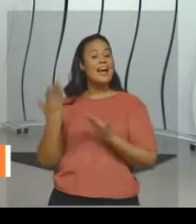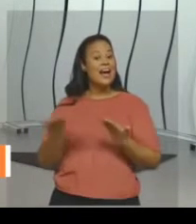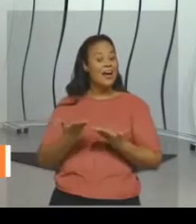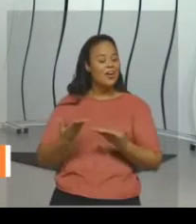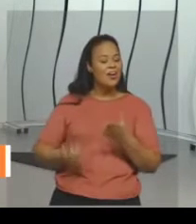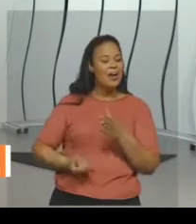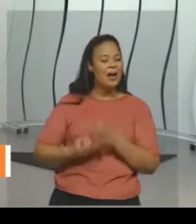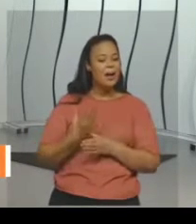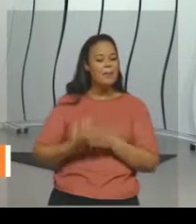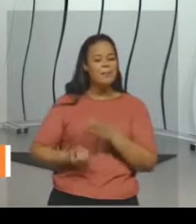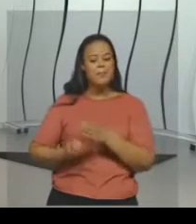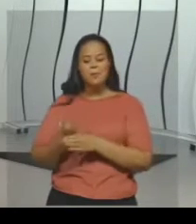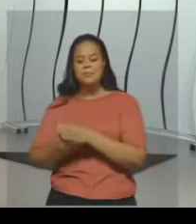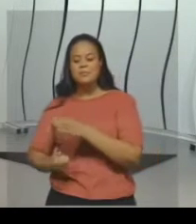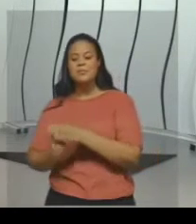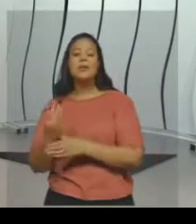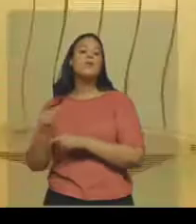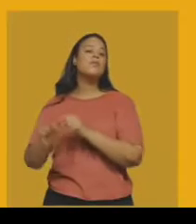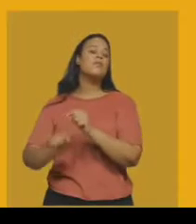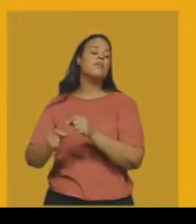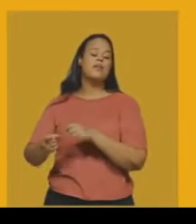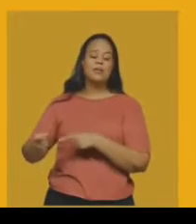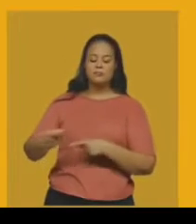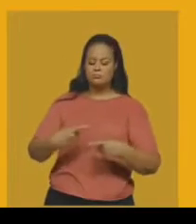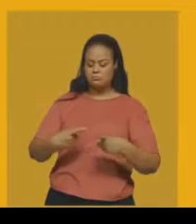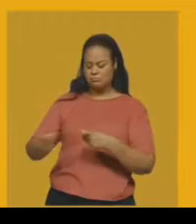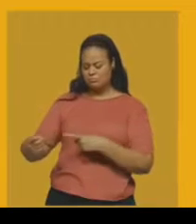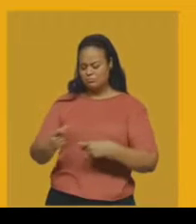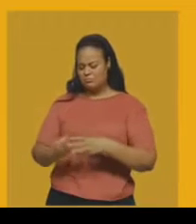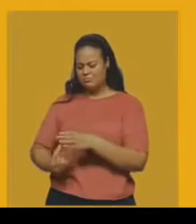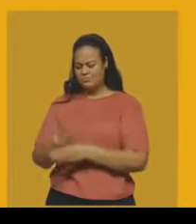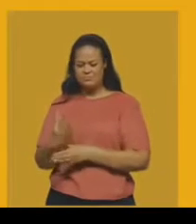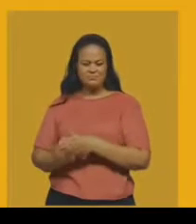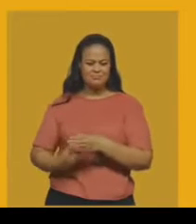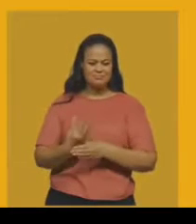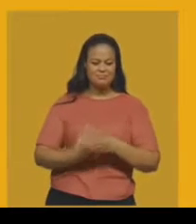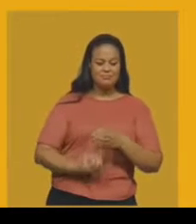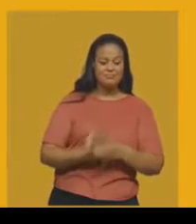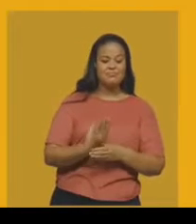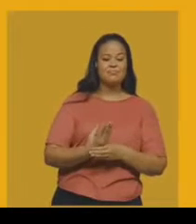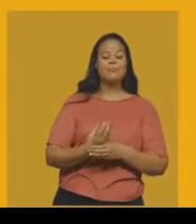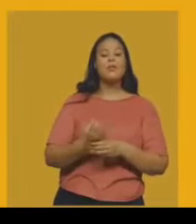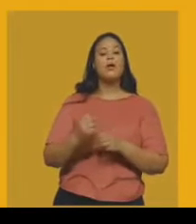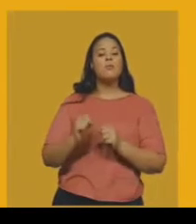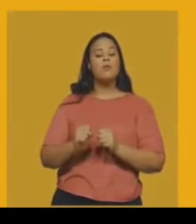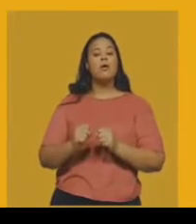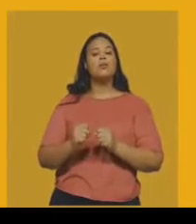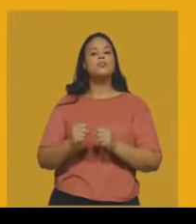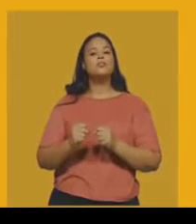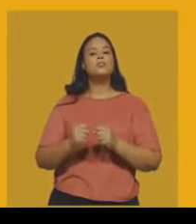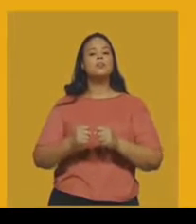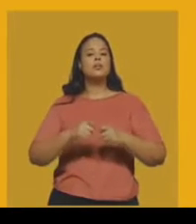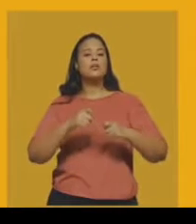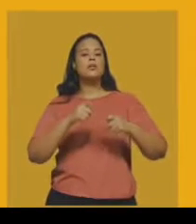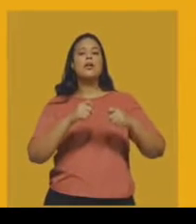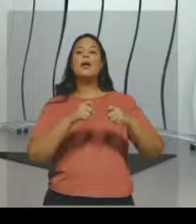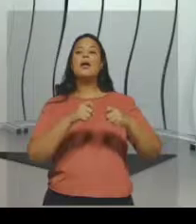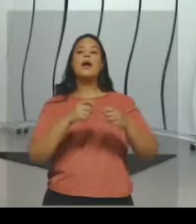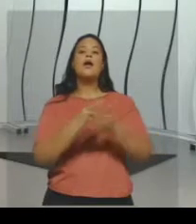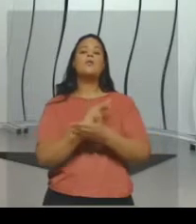da reprodução das bactérias. As bactérias, elas podem se reproduzir de forma assexuada, ou seja, sem troca de